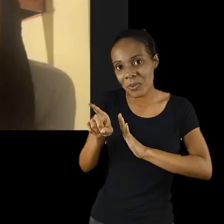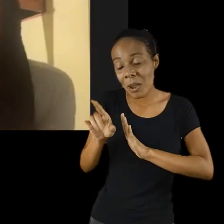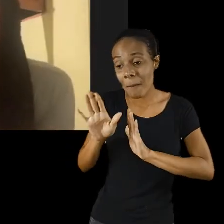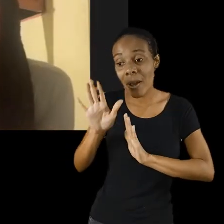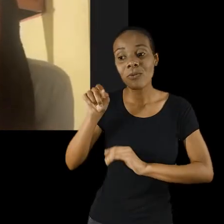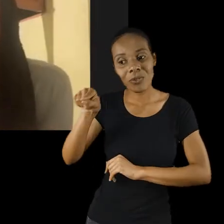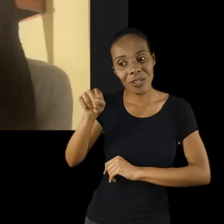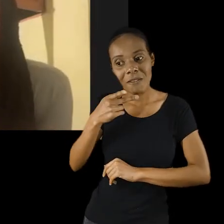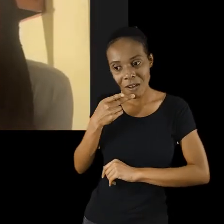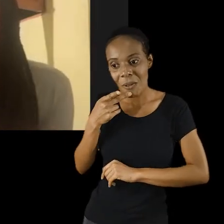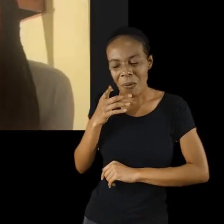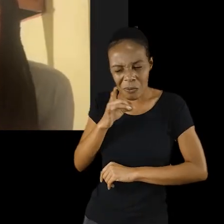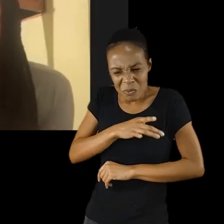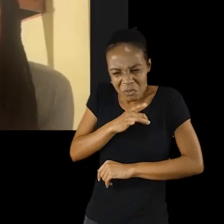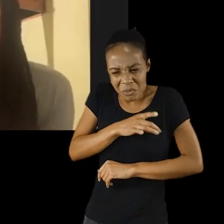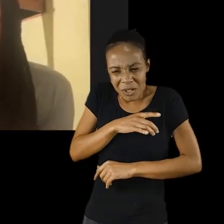medos, né? Também.